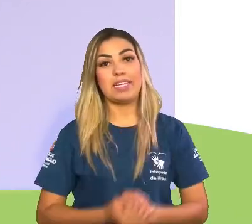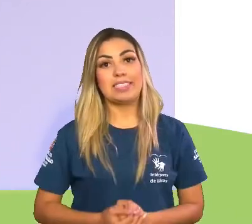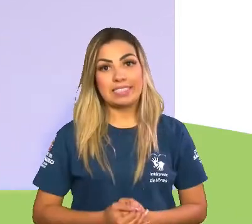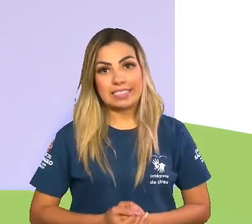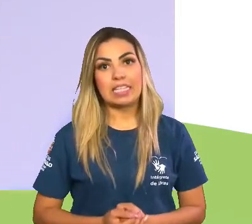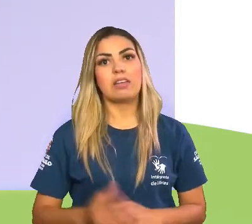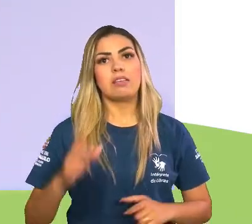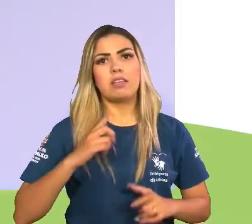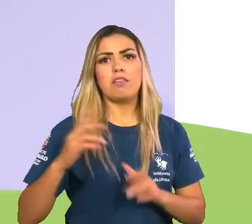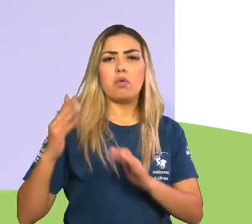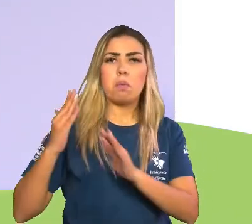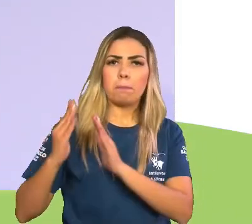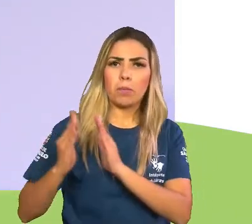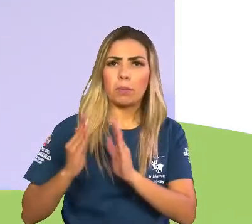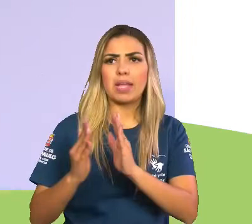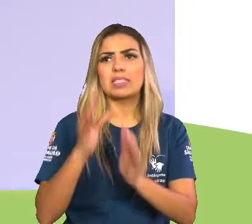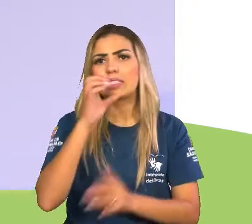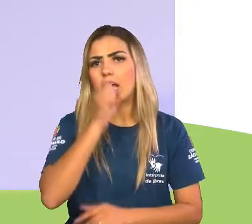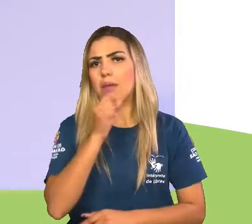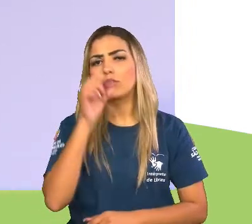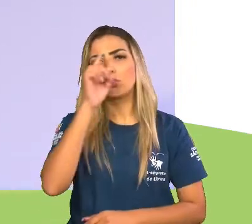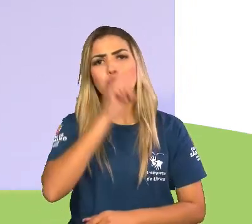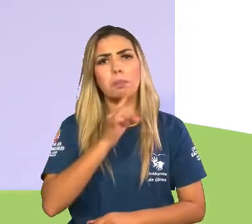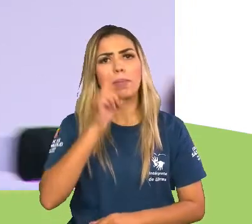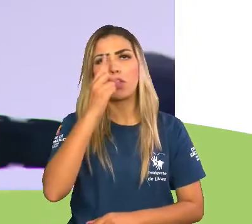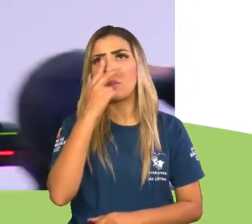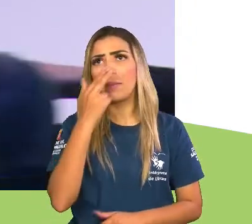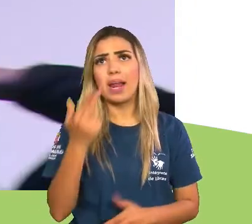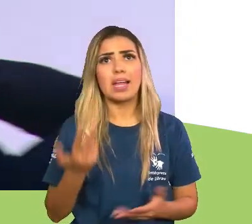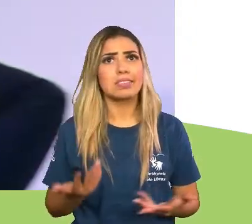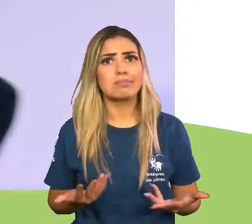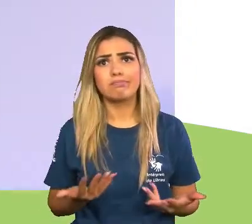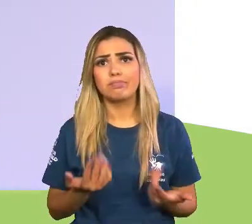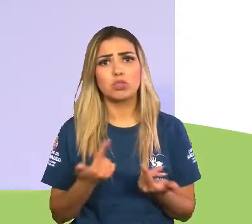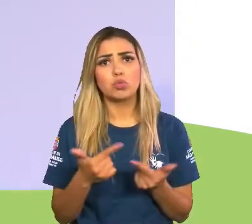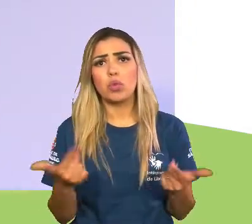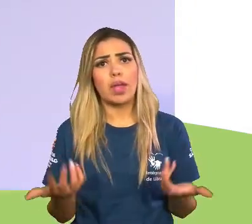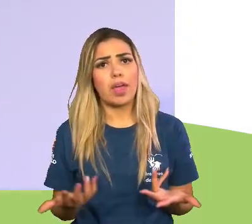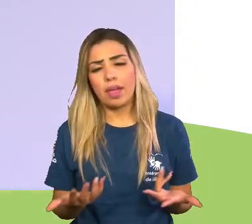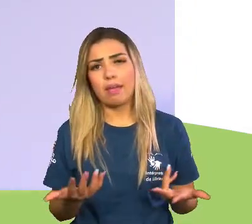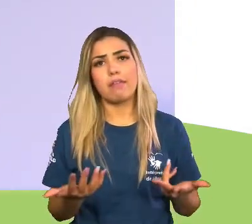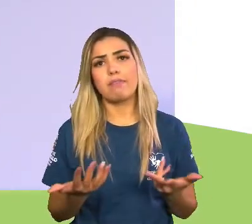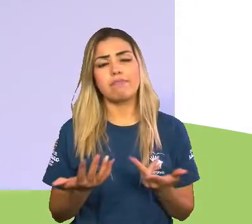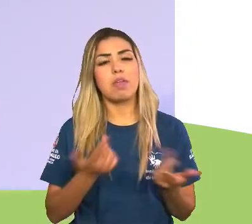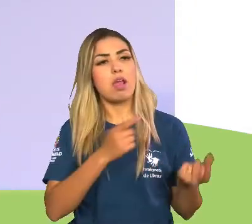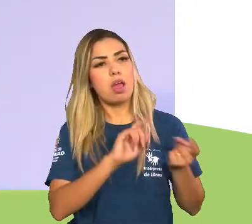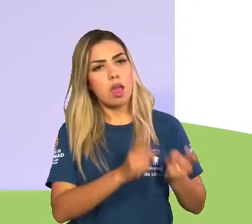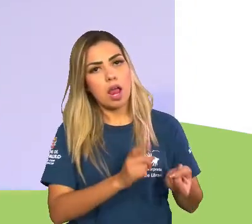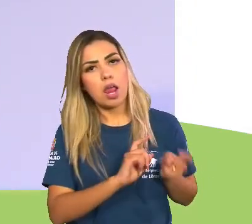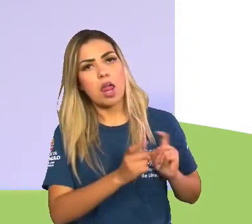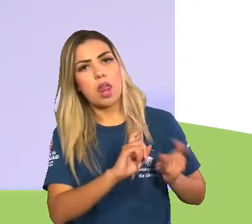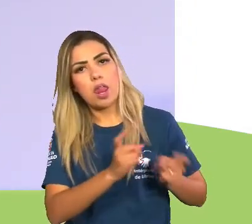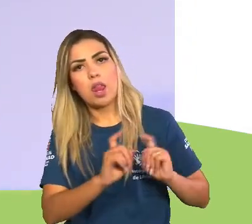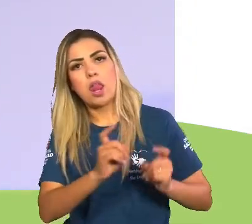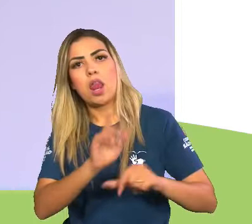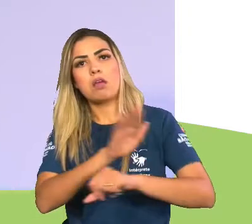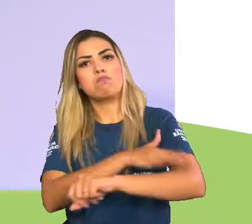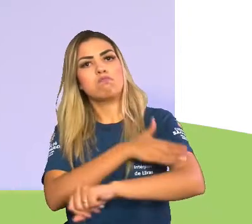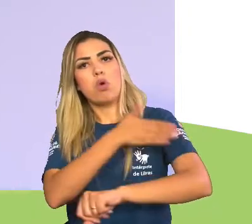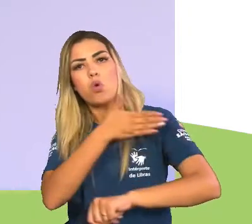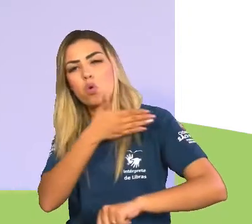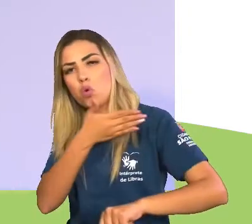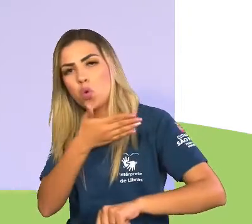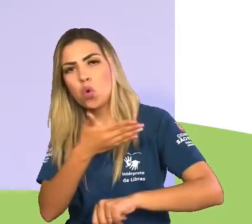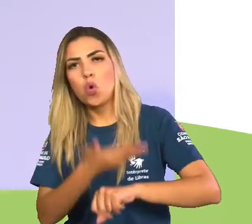muitos momentos, os fins de semana simplesmente deixaram de existir. As reuniões foram noite adentro e ó, as coletivas de